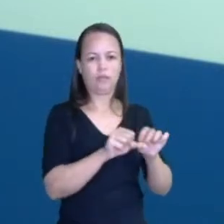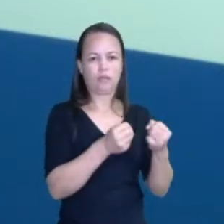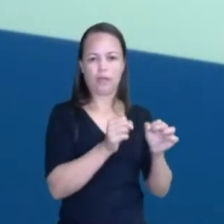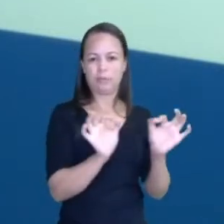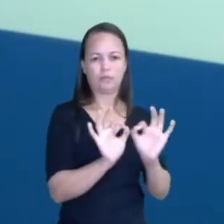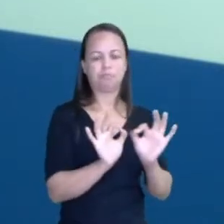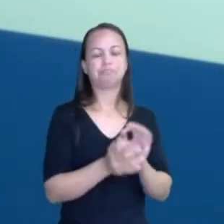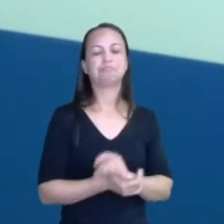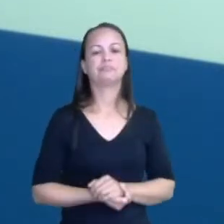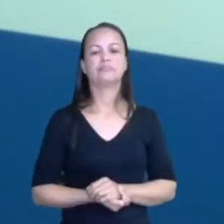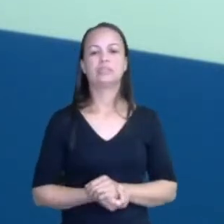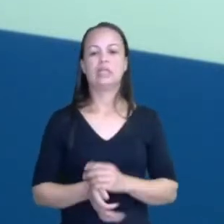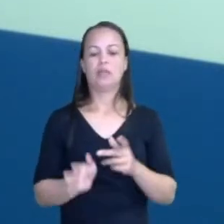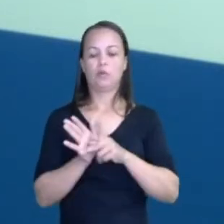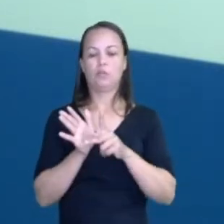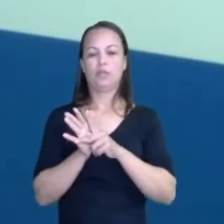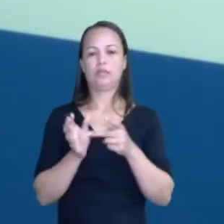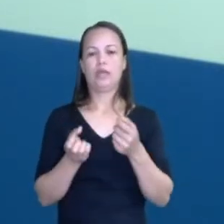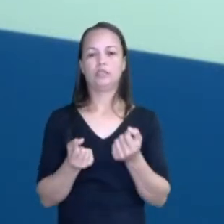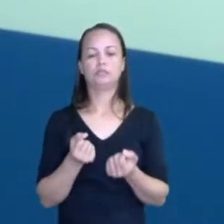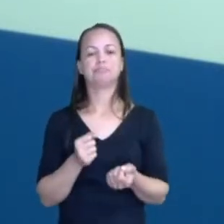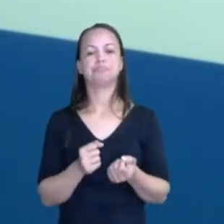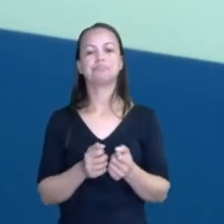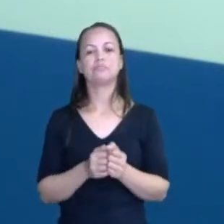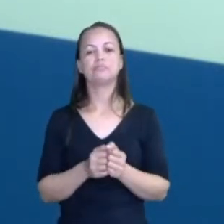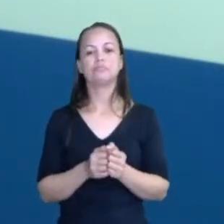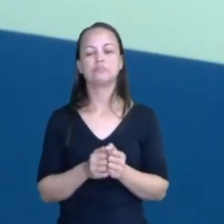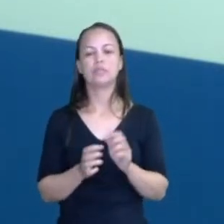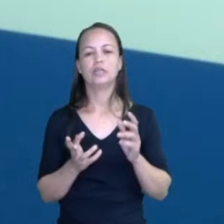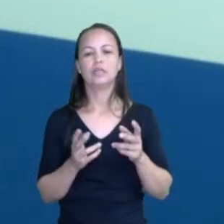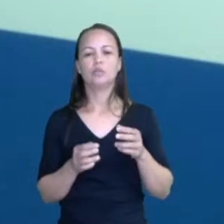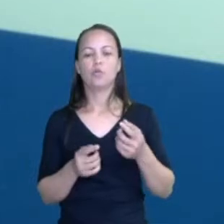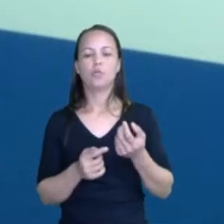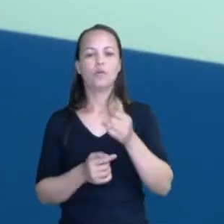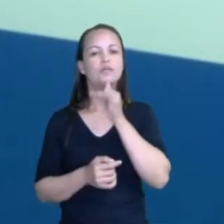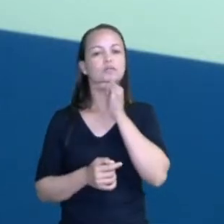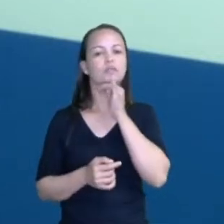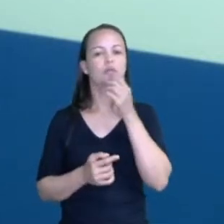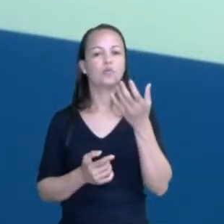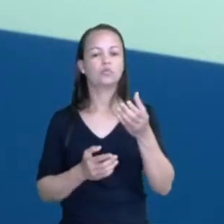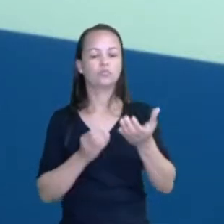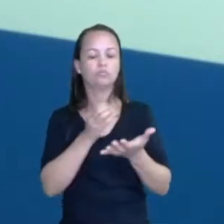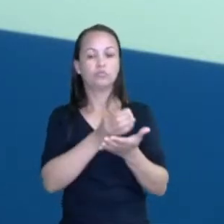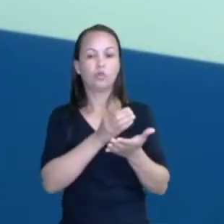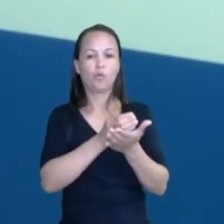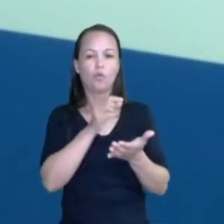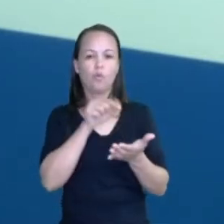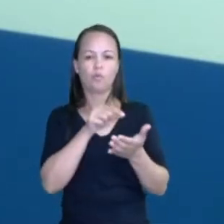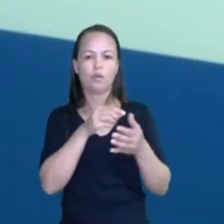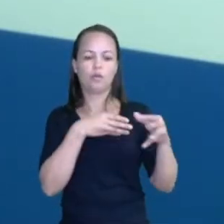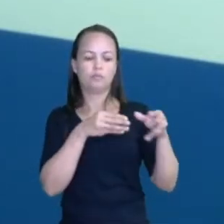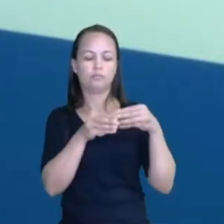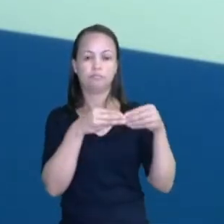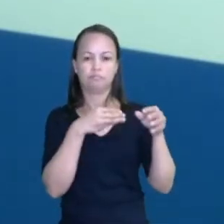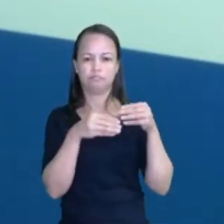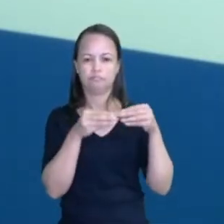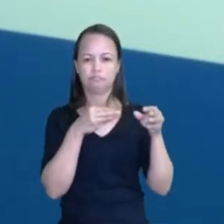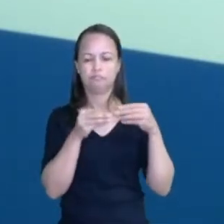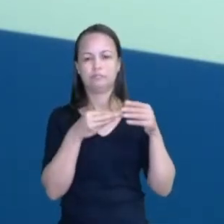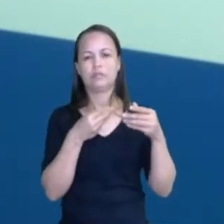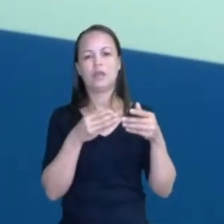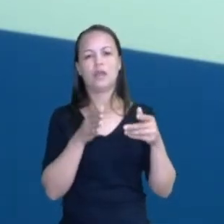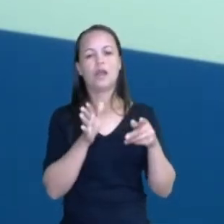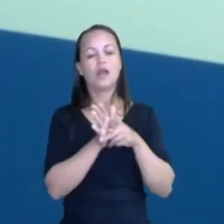aqui a propriedade da resistência? A gente consegue ver aqui, no único exemplo do copo, a propriedade da flexibilidade,